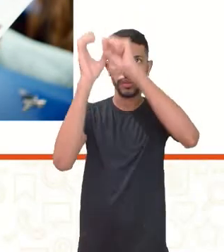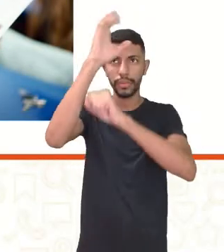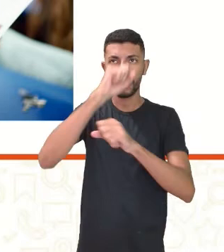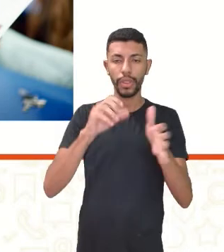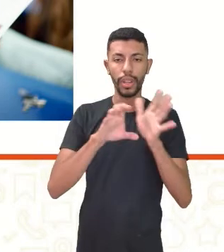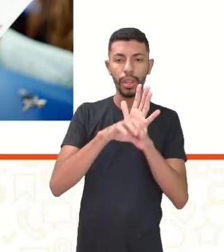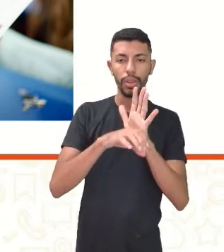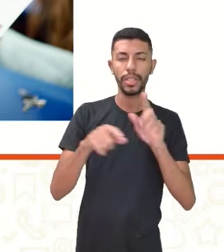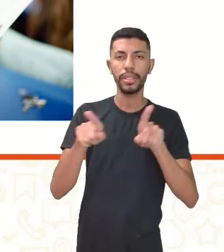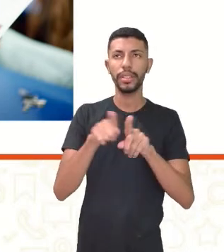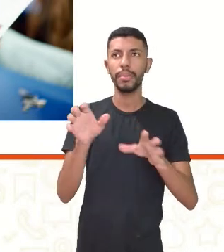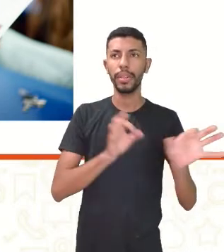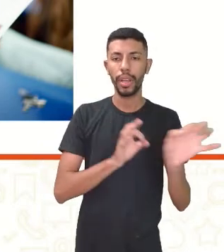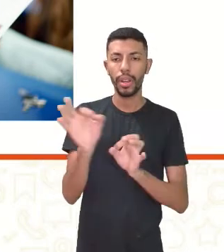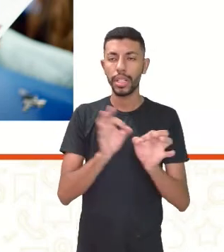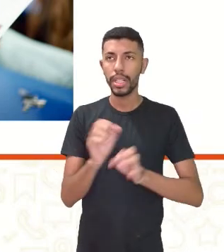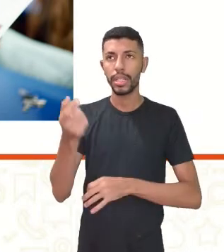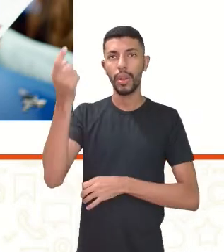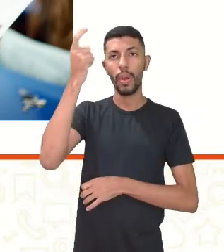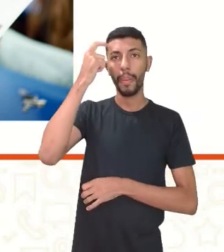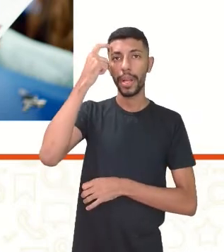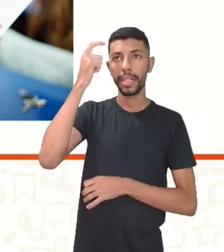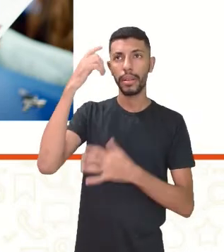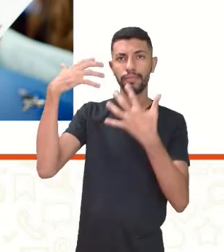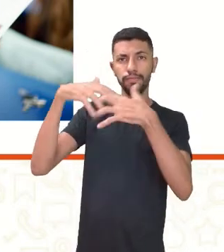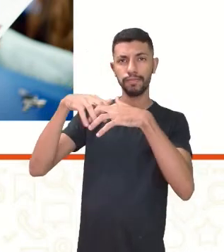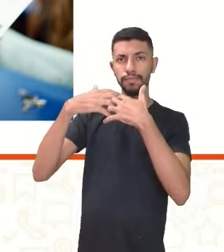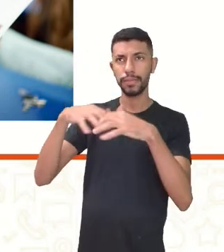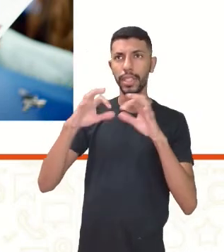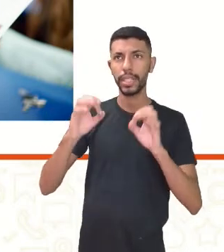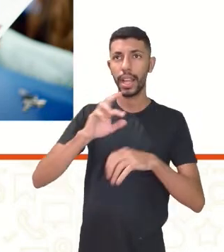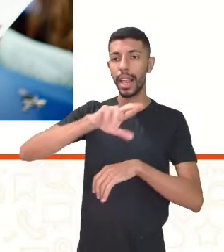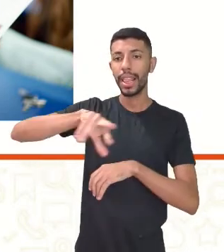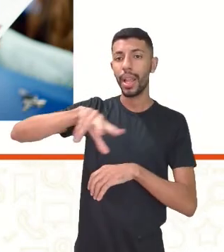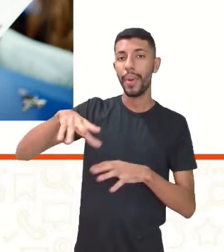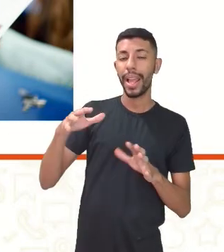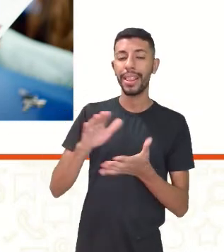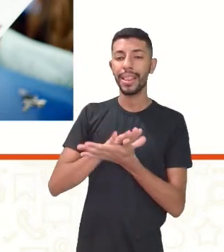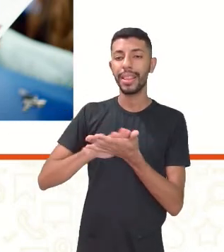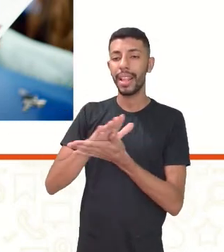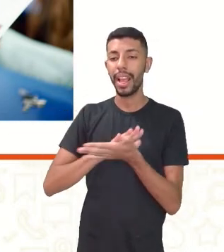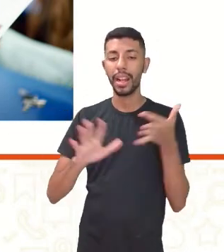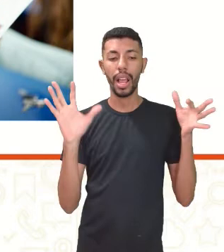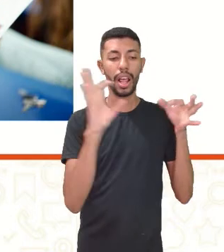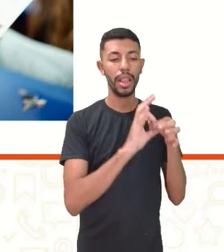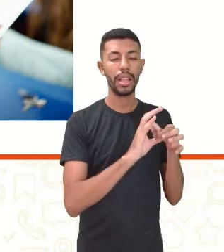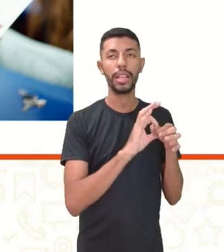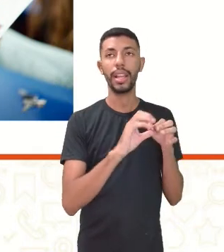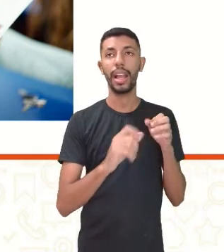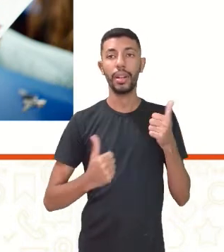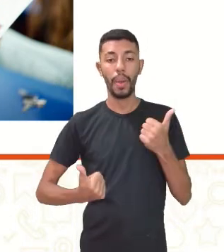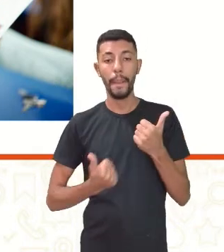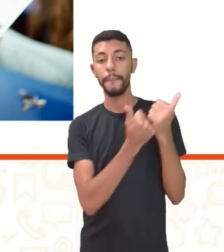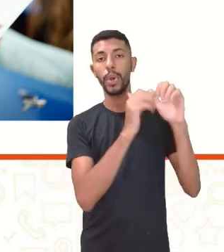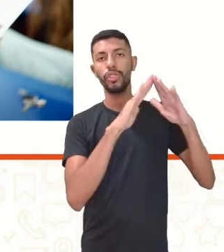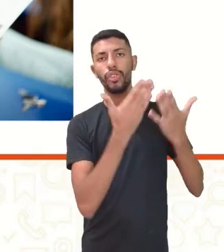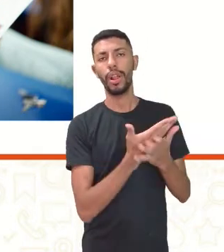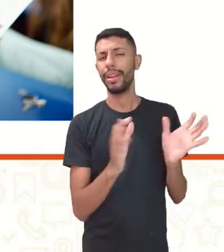a organização do pensamento. Não tem nada relacionado com o reforço